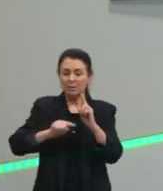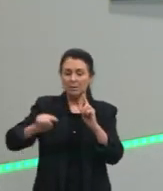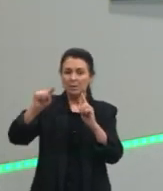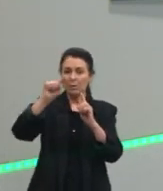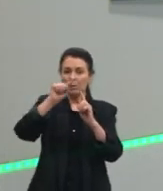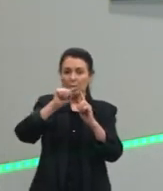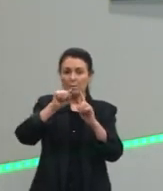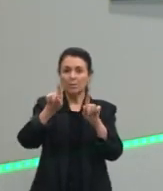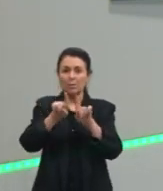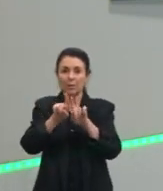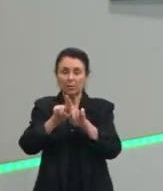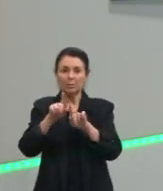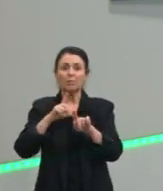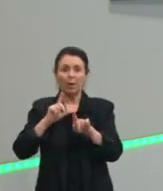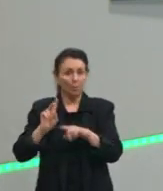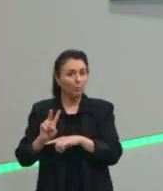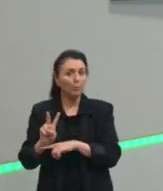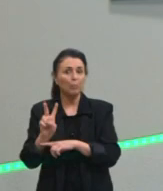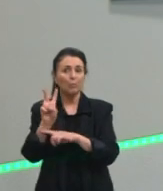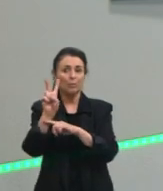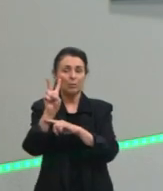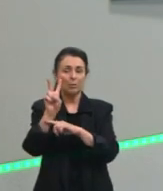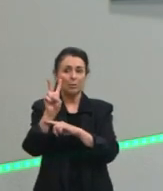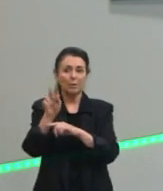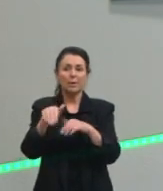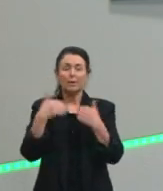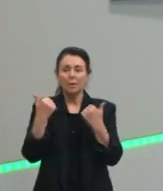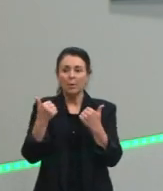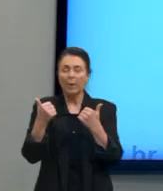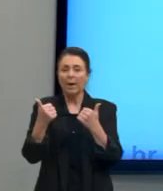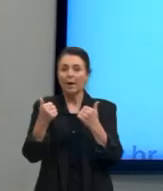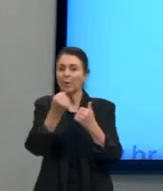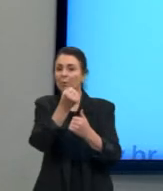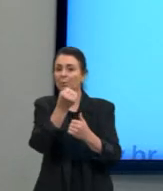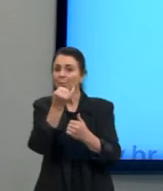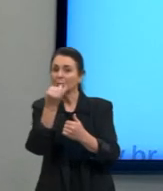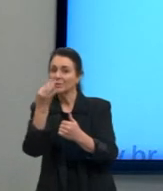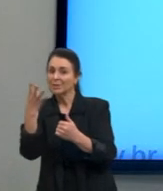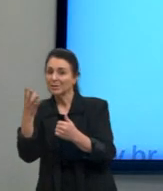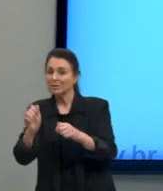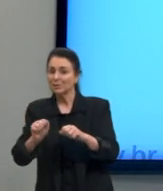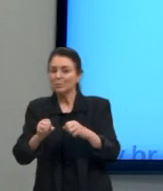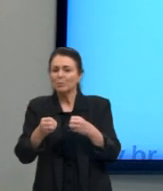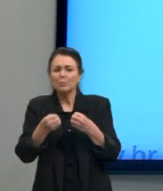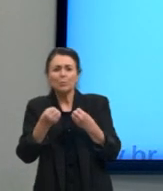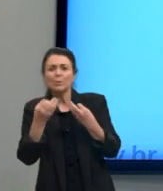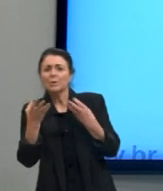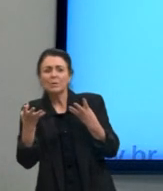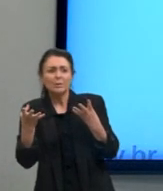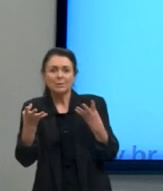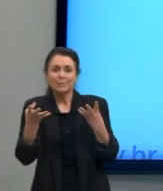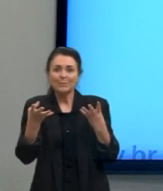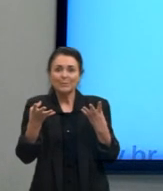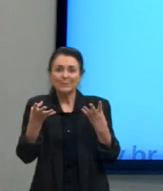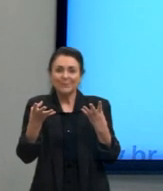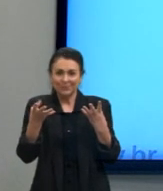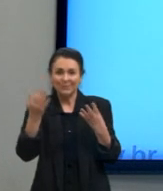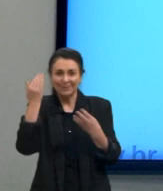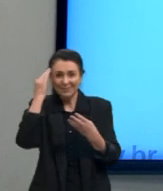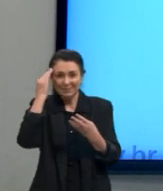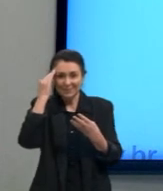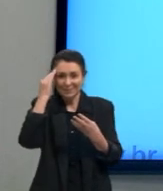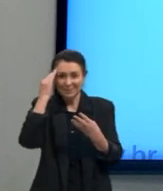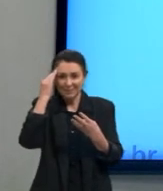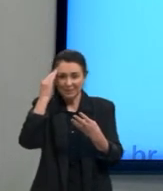vai ser um determinado valor tá então é quantitativamente de quantidade tá então aqui a gente relaciona